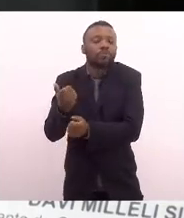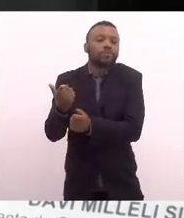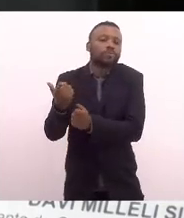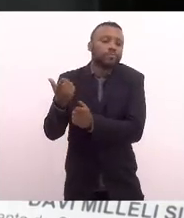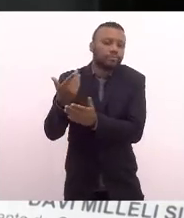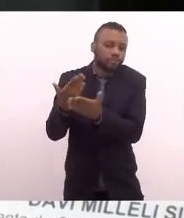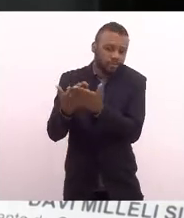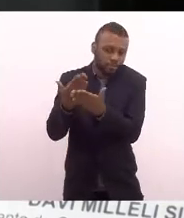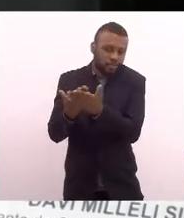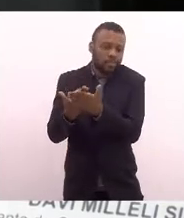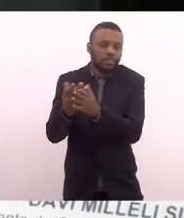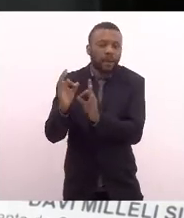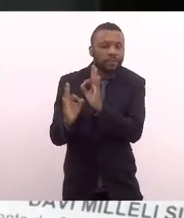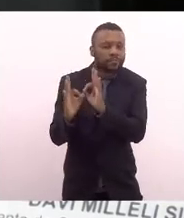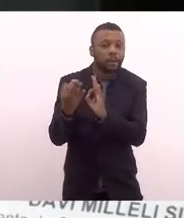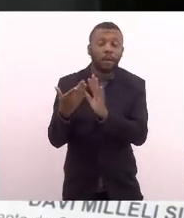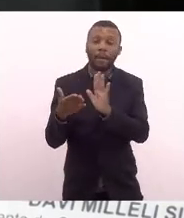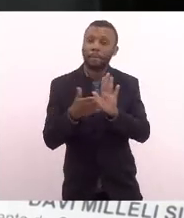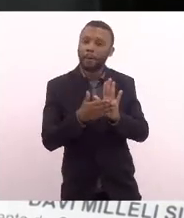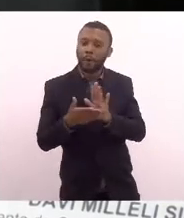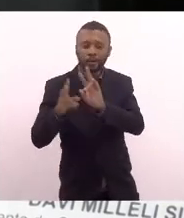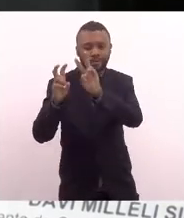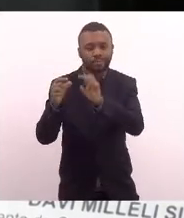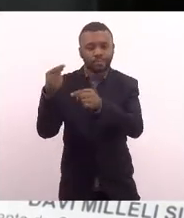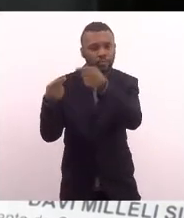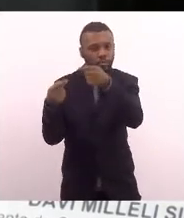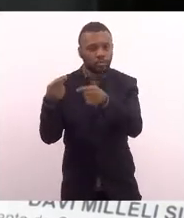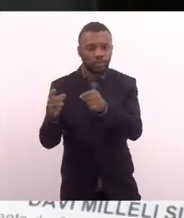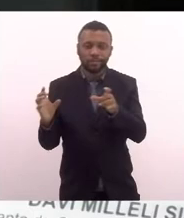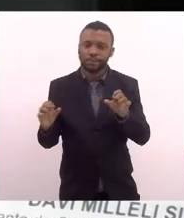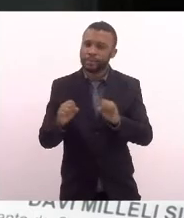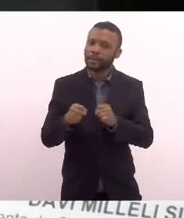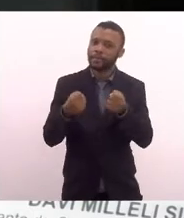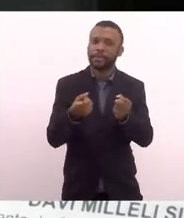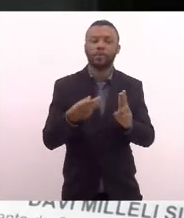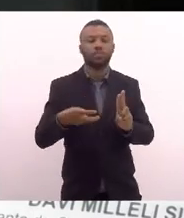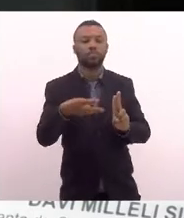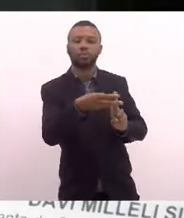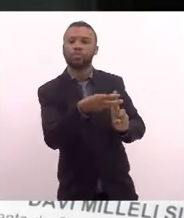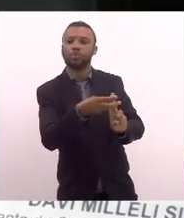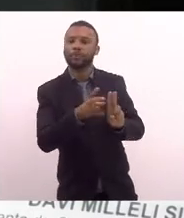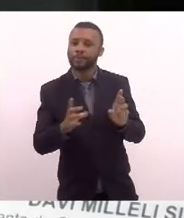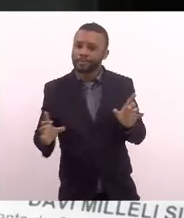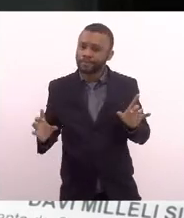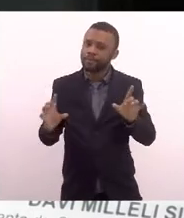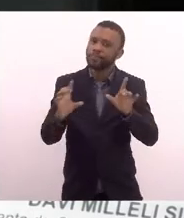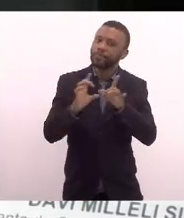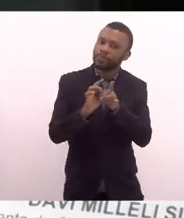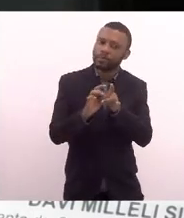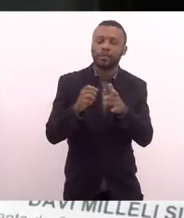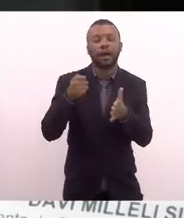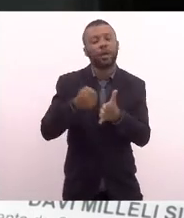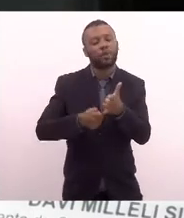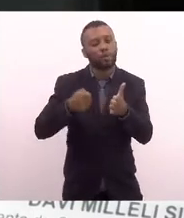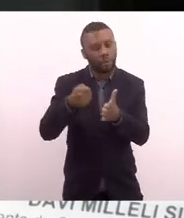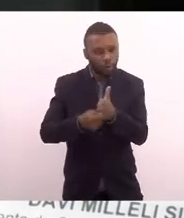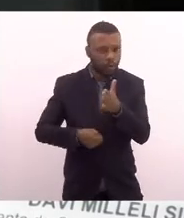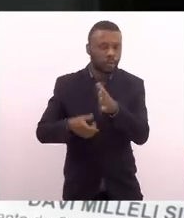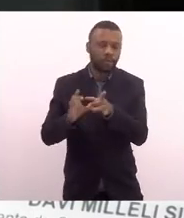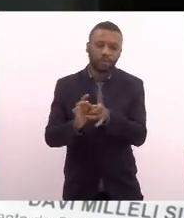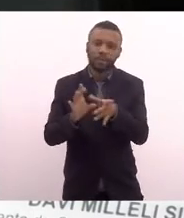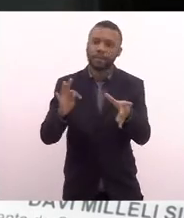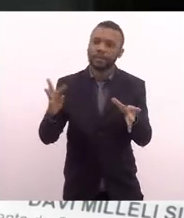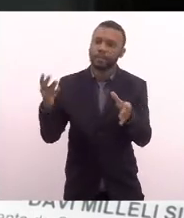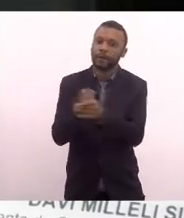do SUS, seja também no conjunto da luta por democracia, mas principalmente